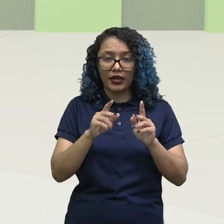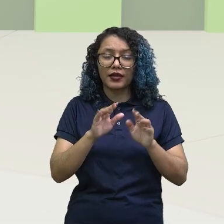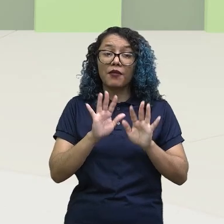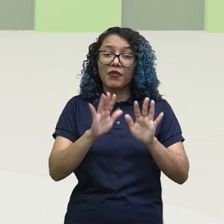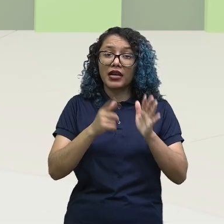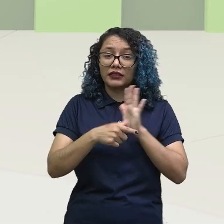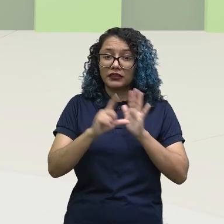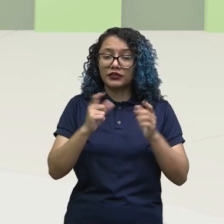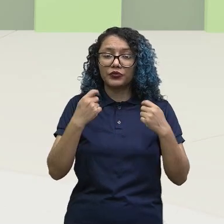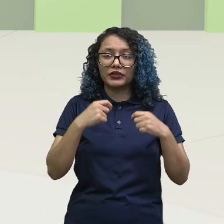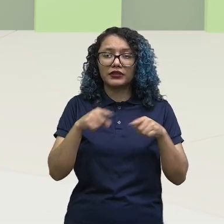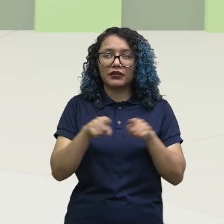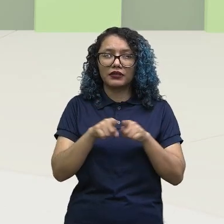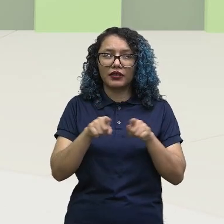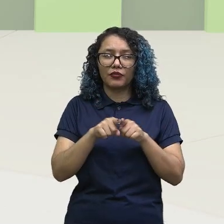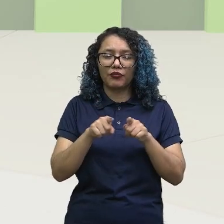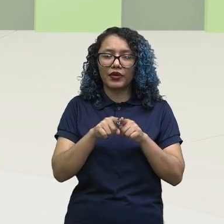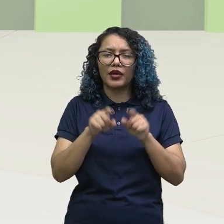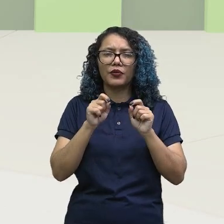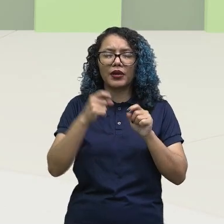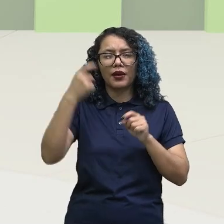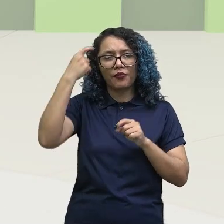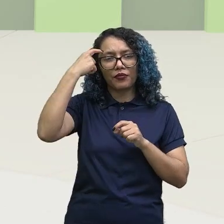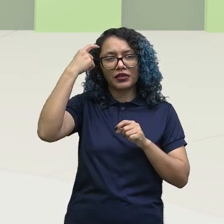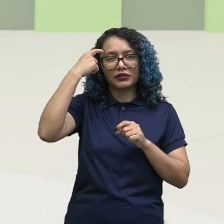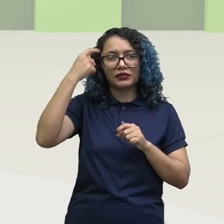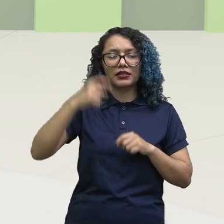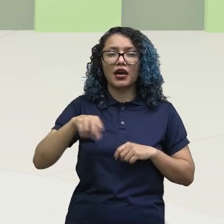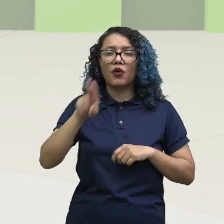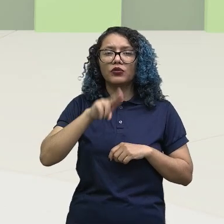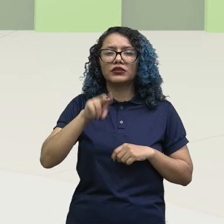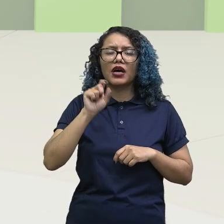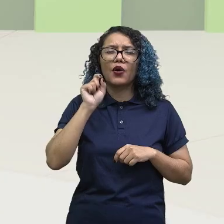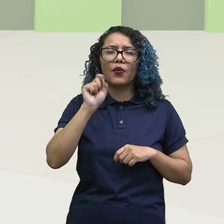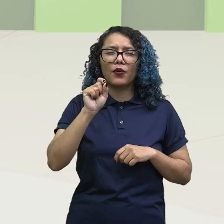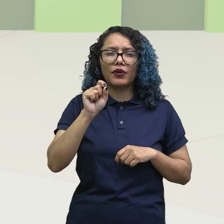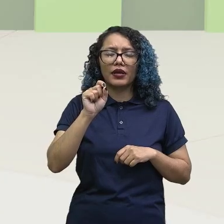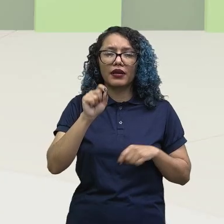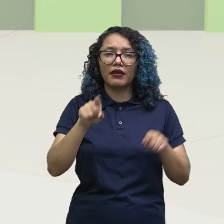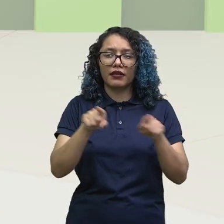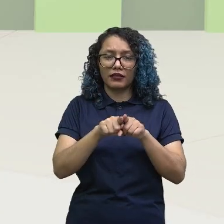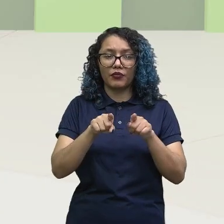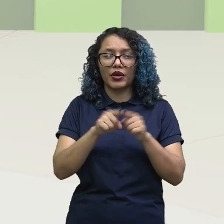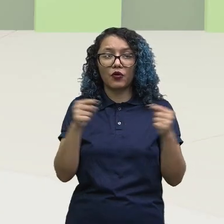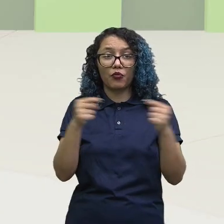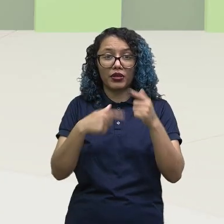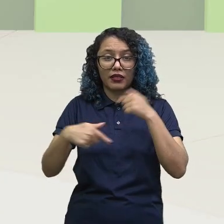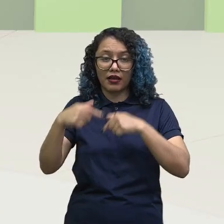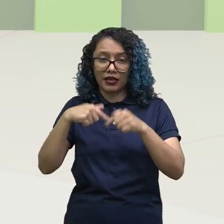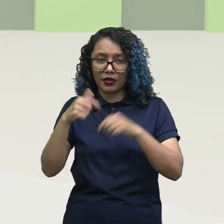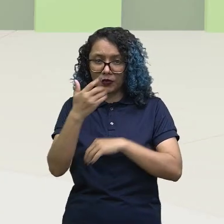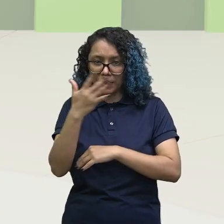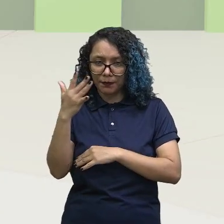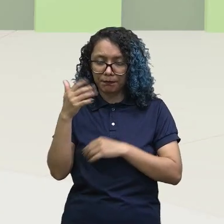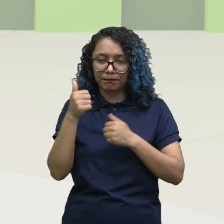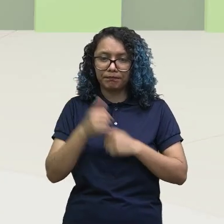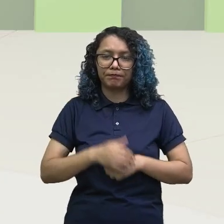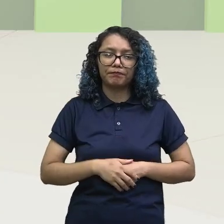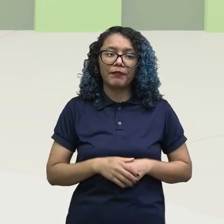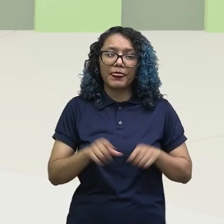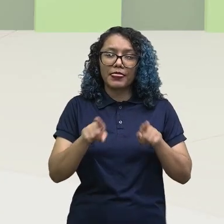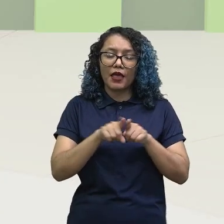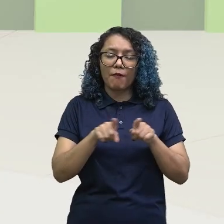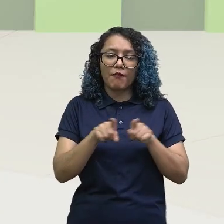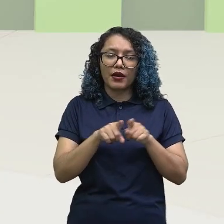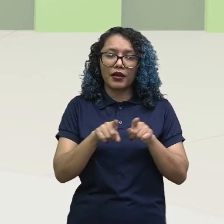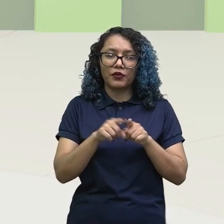é importante você repensar o que vai ser utilizado, mas isso é mais para química verde, tá? Aí no